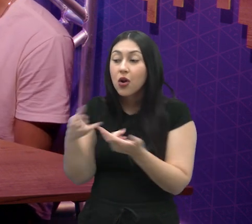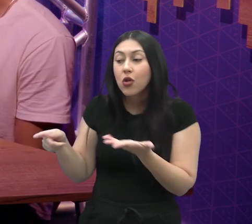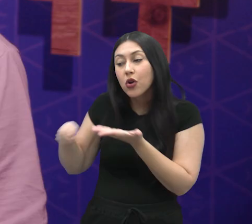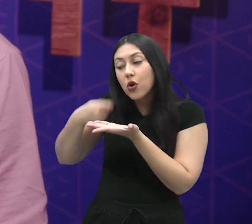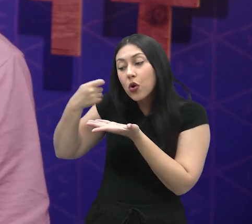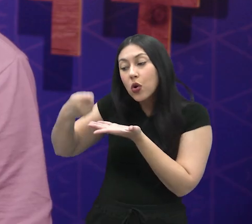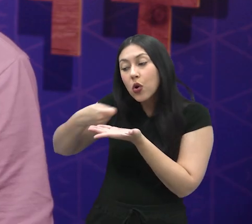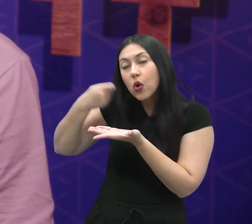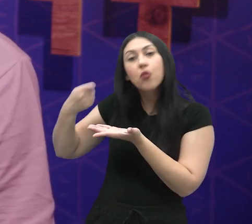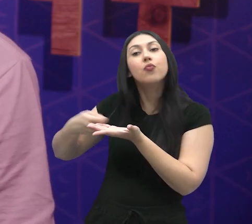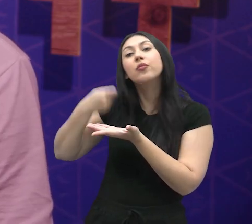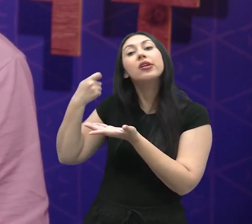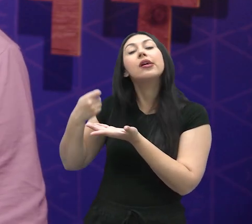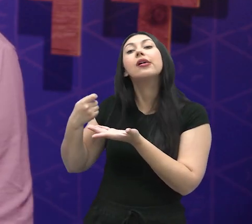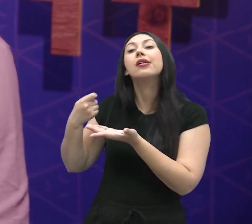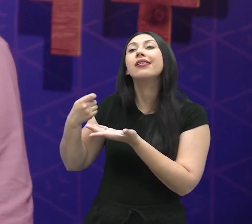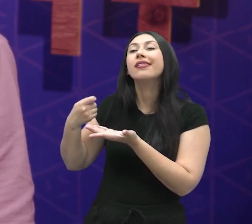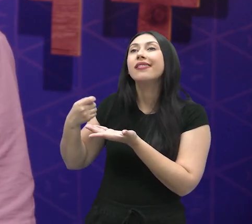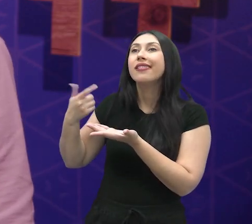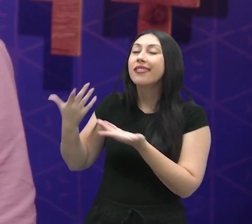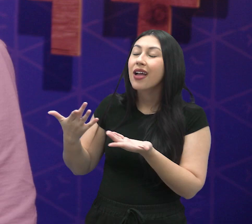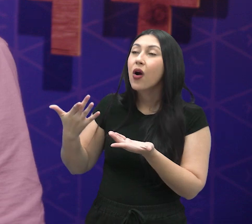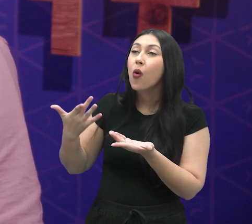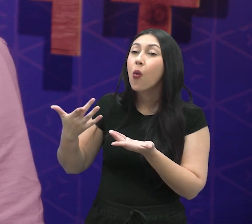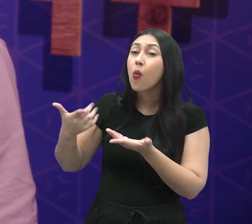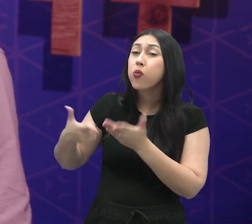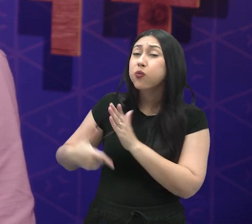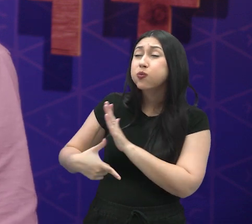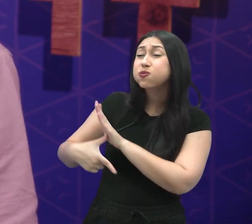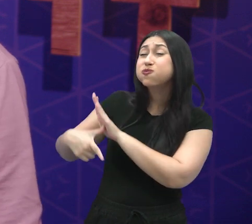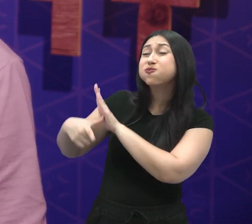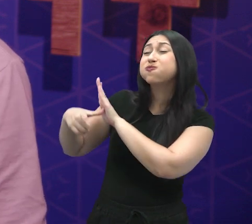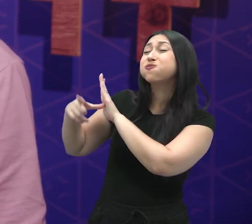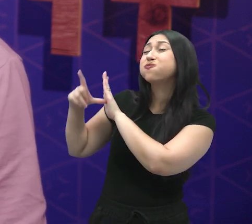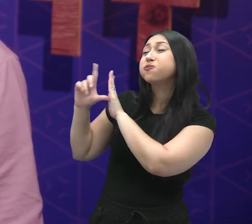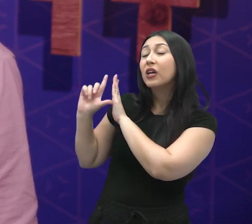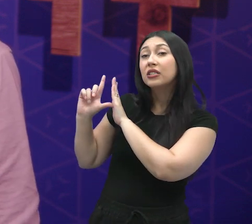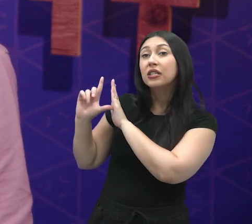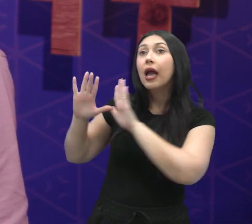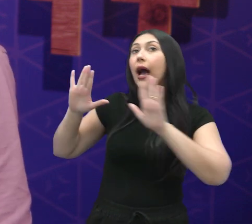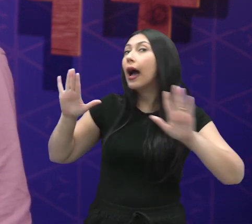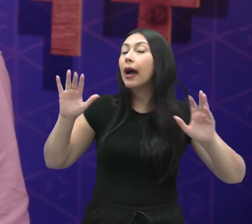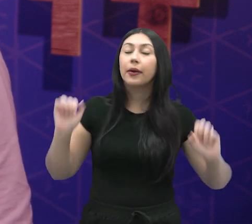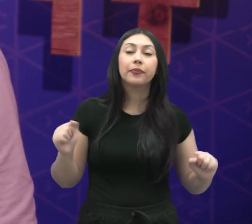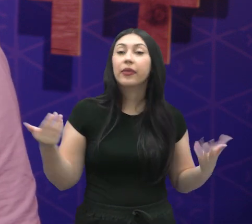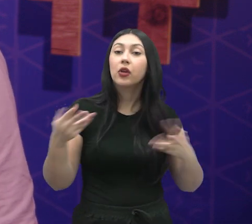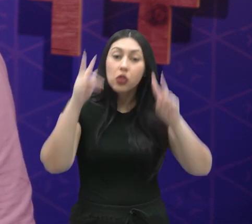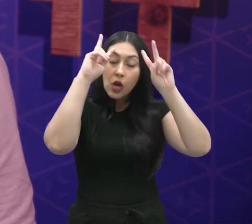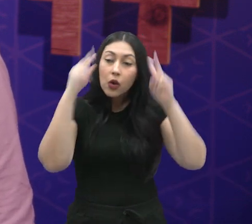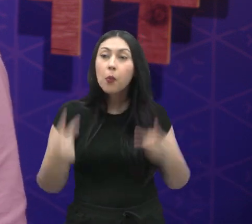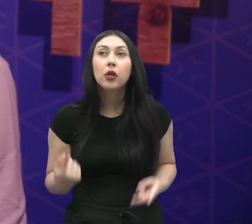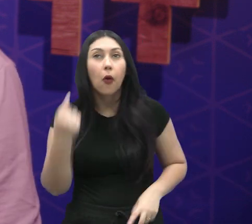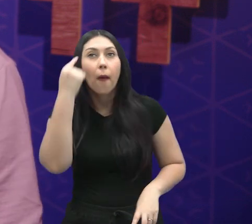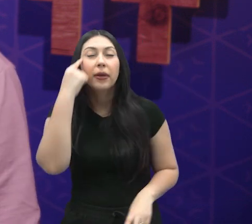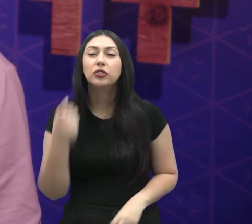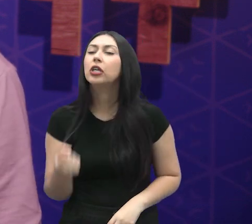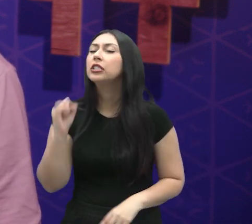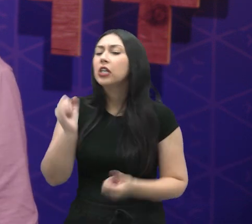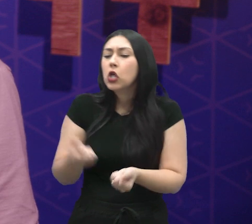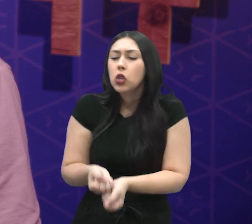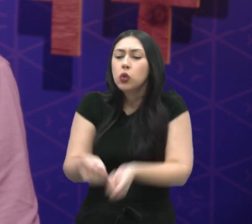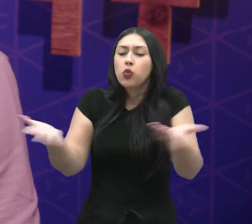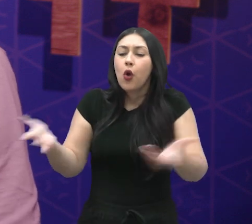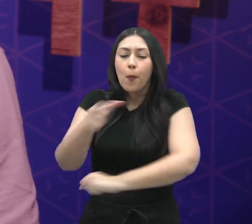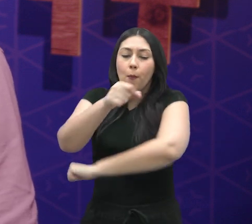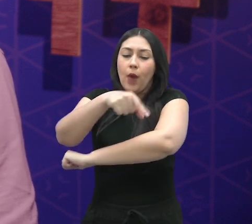comia. E antes até de ter essa revolução agrícola, não é que assim, do nada um ser humano falou, nossa, e se eu jogar